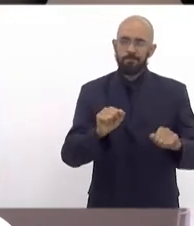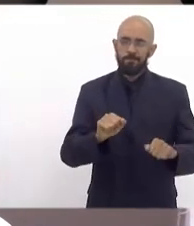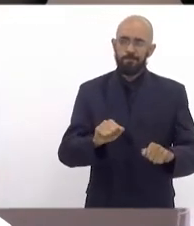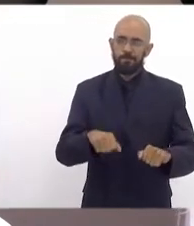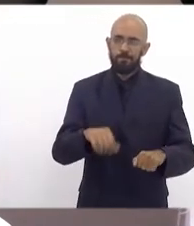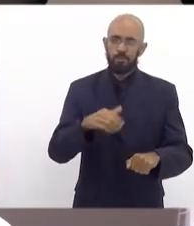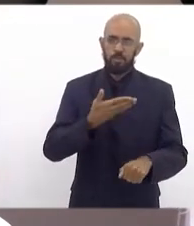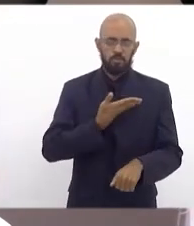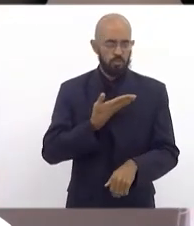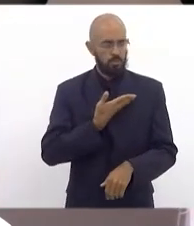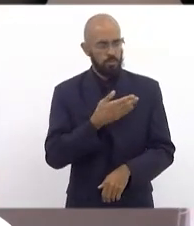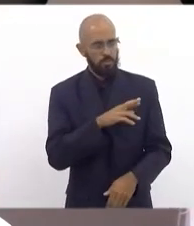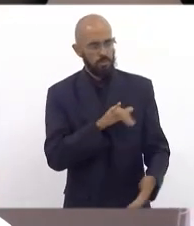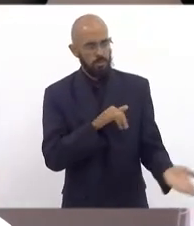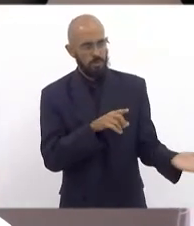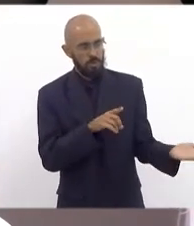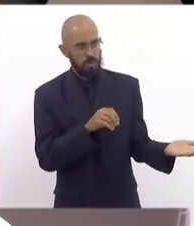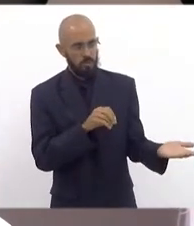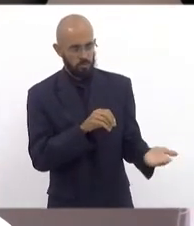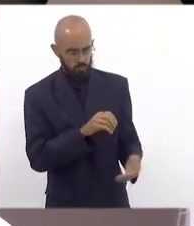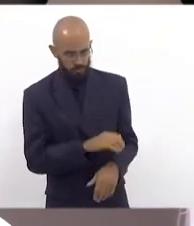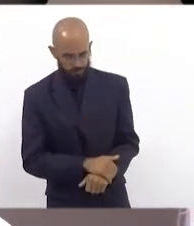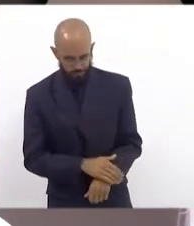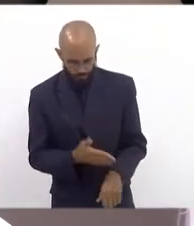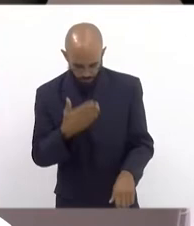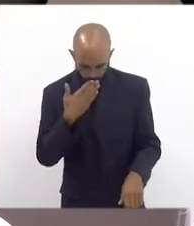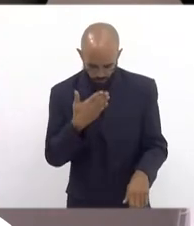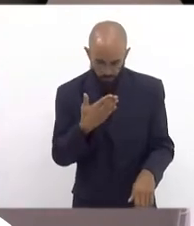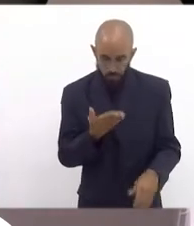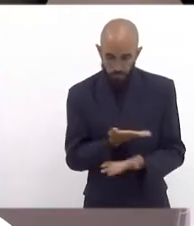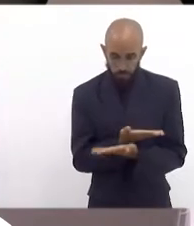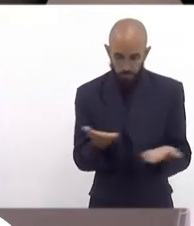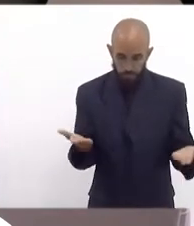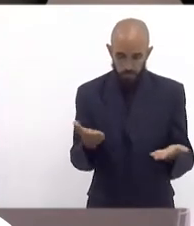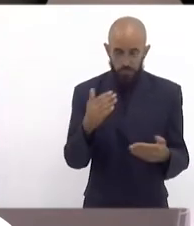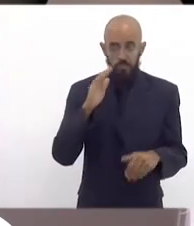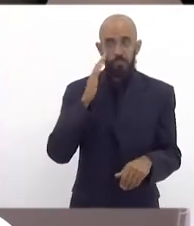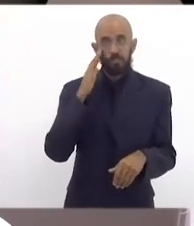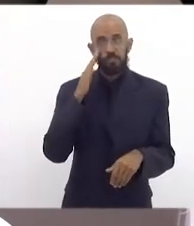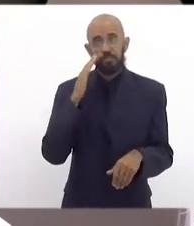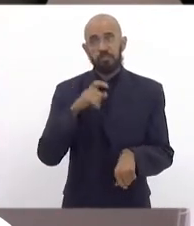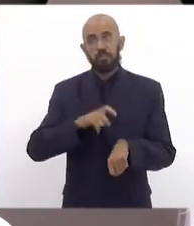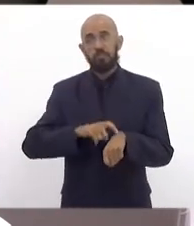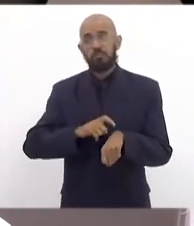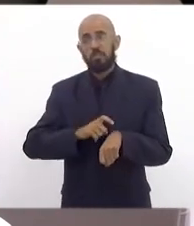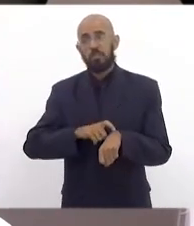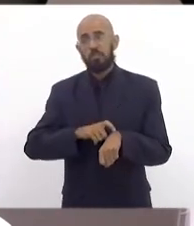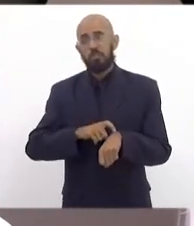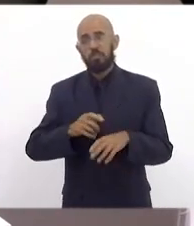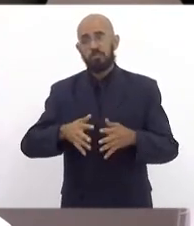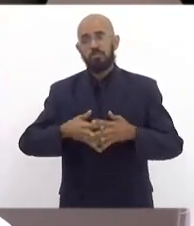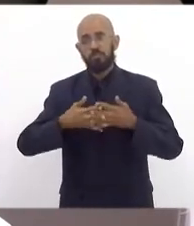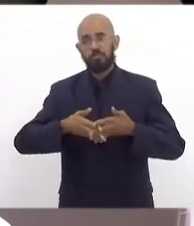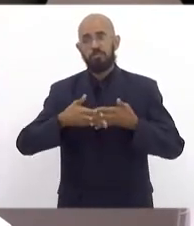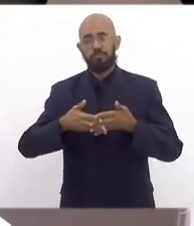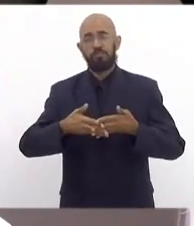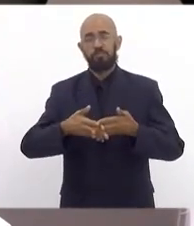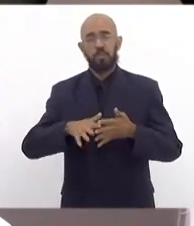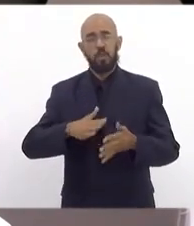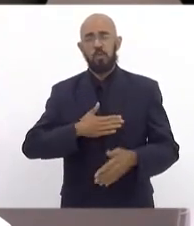amigo Ricardo Haddad então eu peço a vocês que compreendo momento de Petrópolis um momento dramático